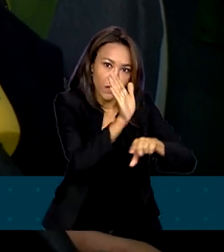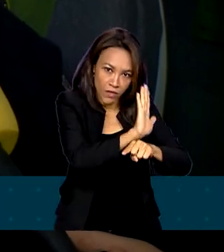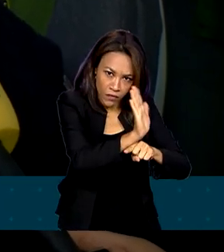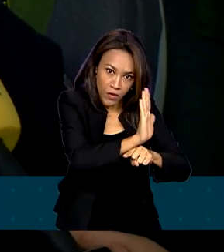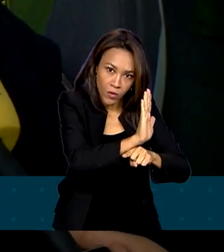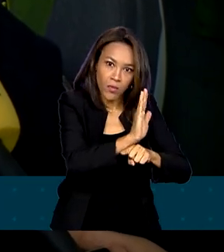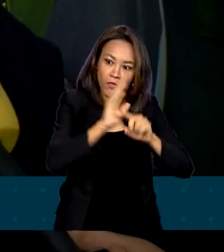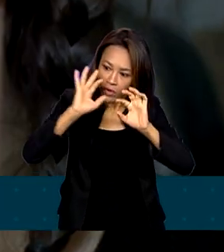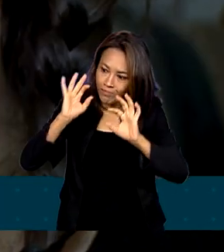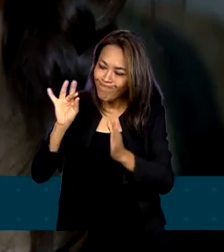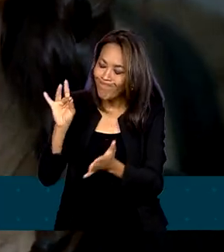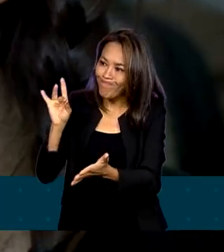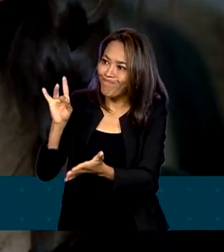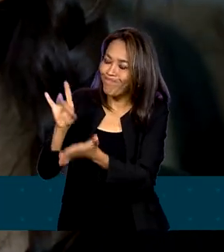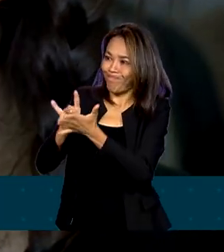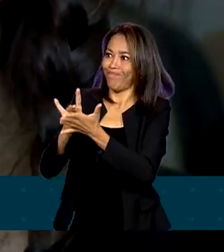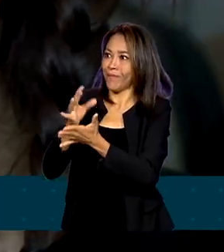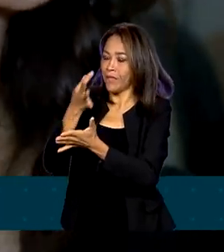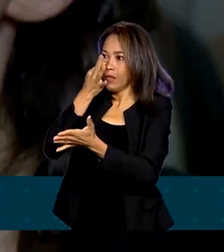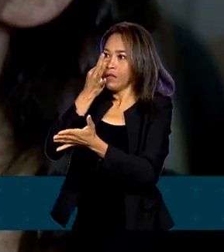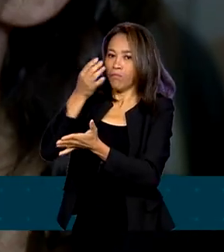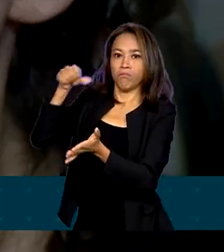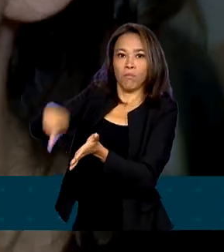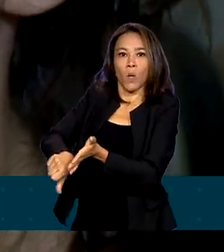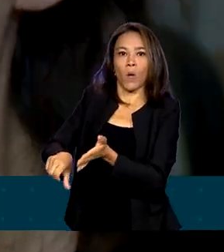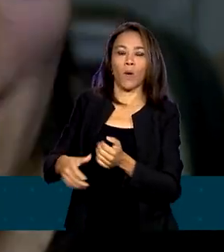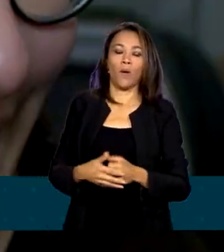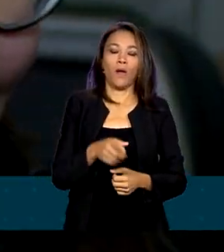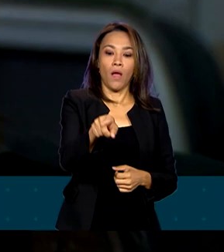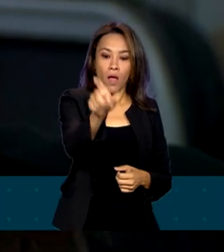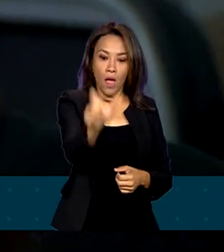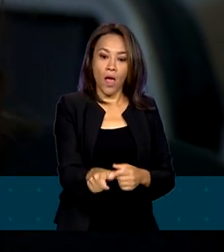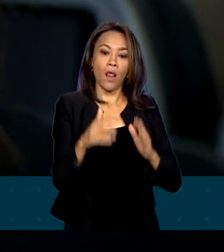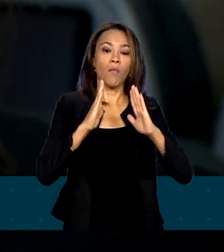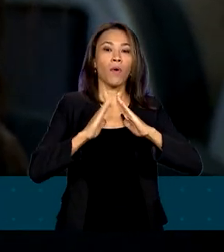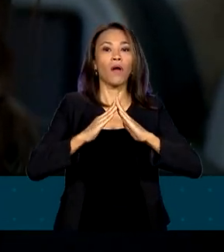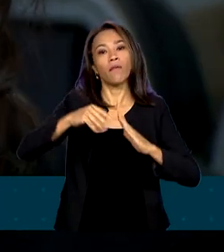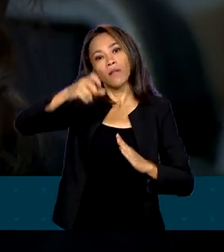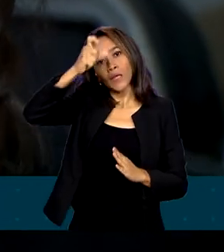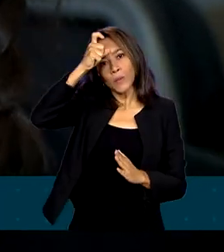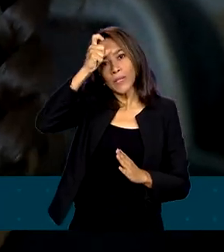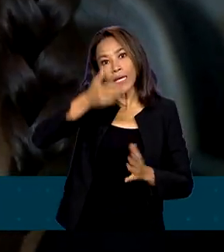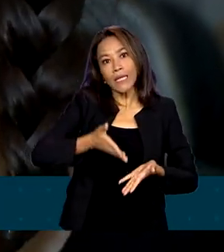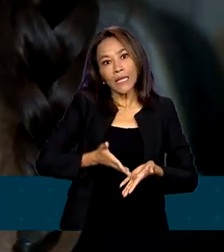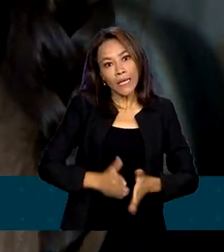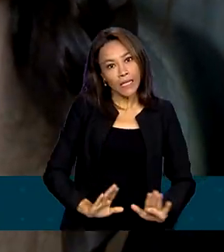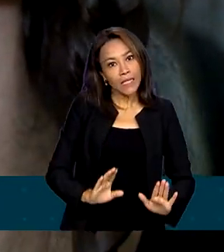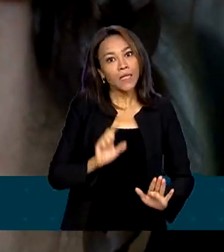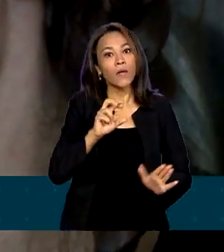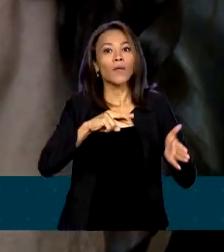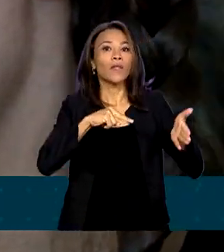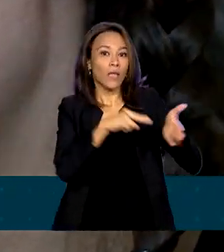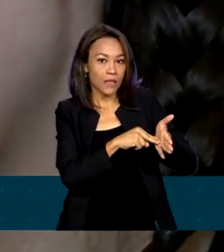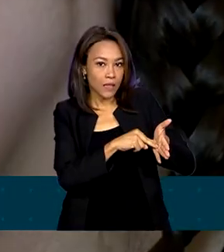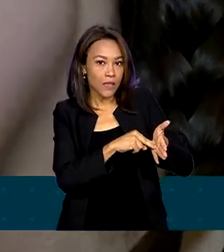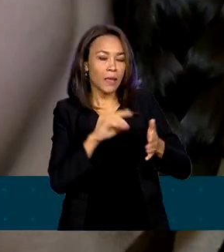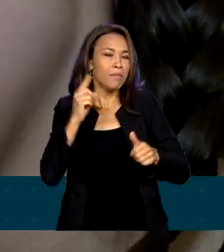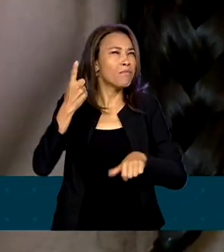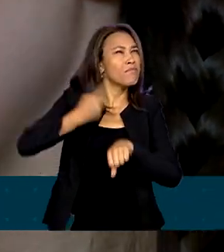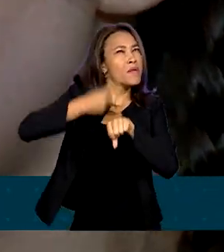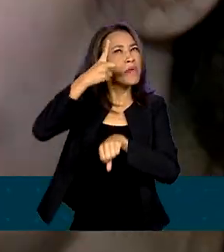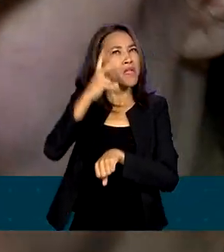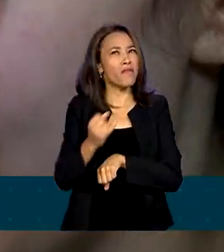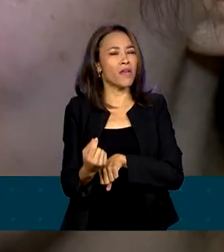que bem pior. Hania morava em Adana, na Turquia. Ela nasceu na Síria e foi para o Brasil a primeira vez